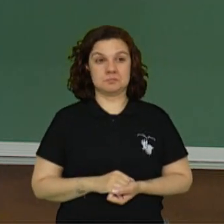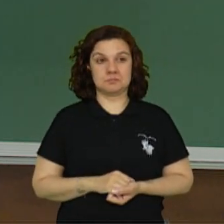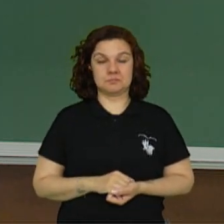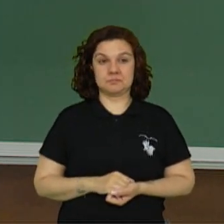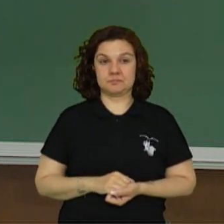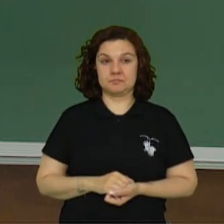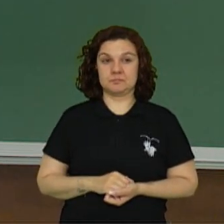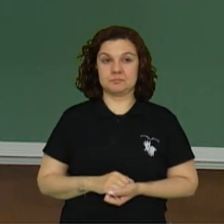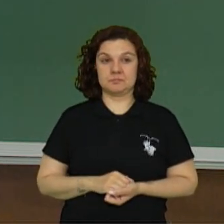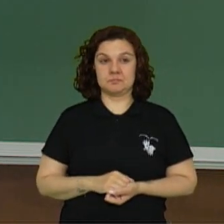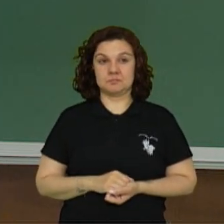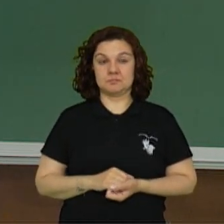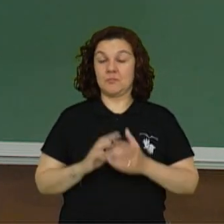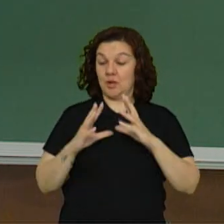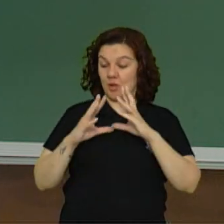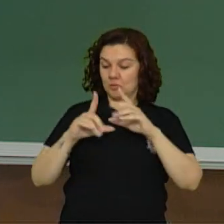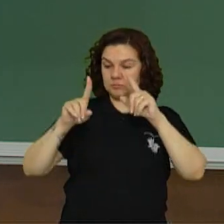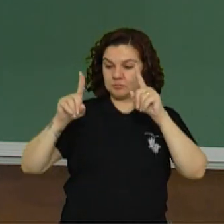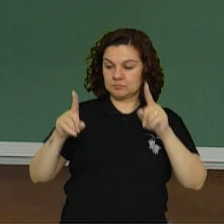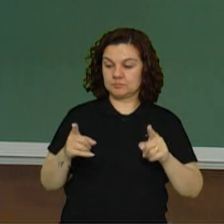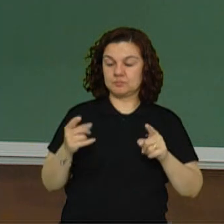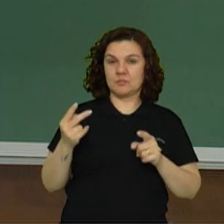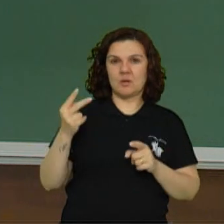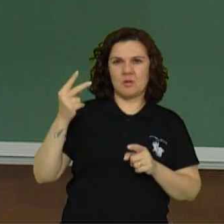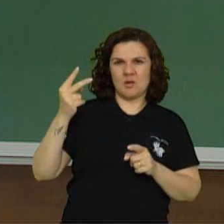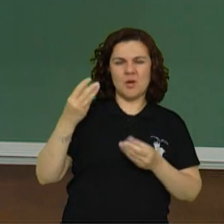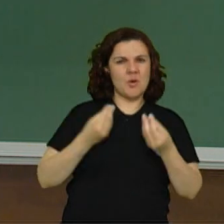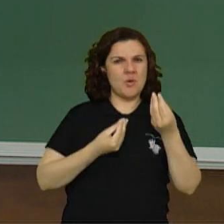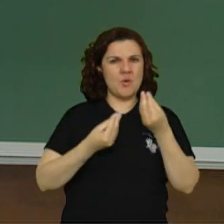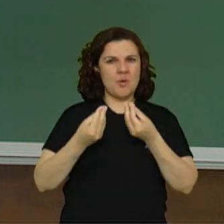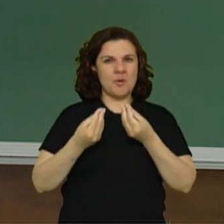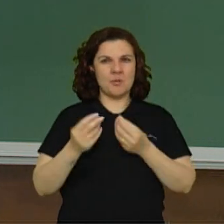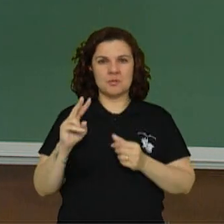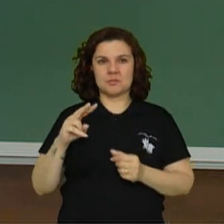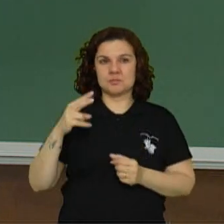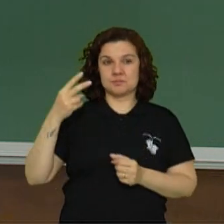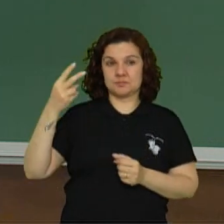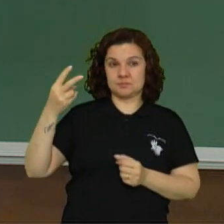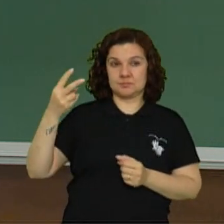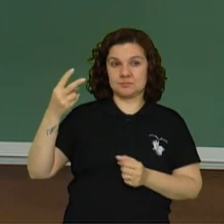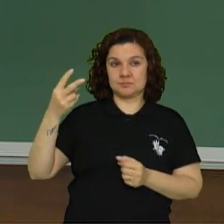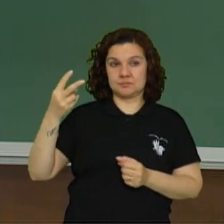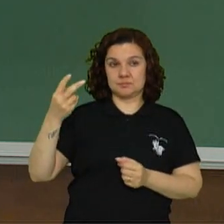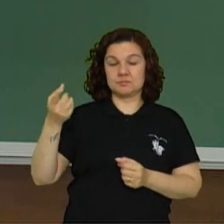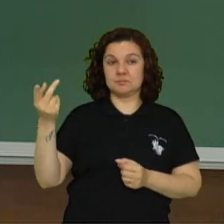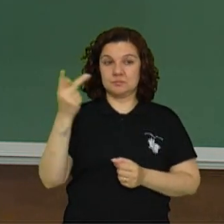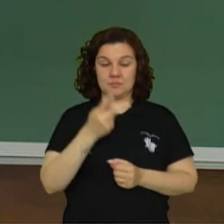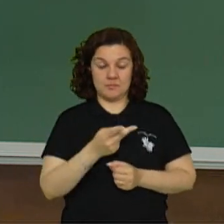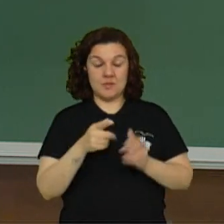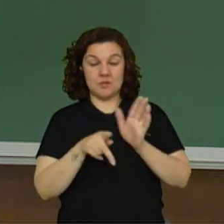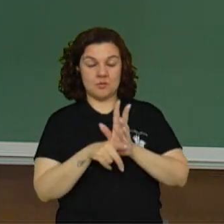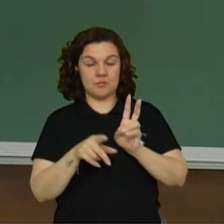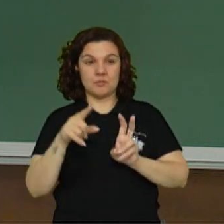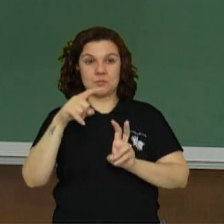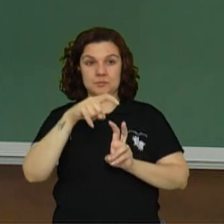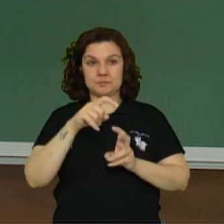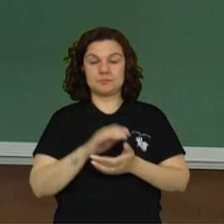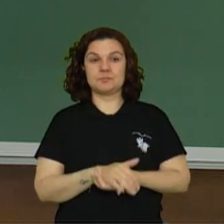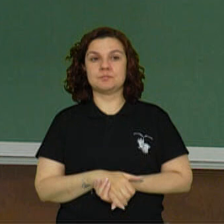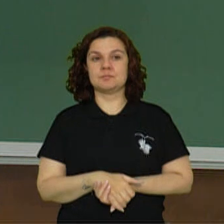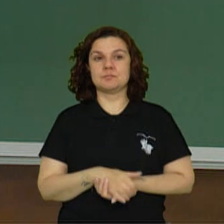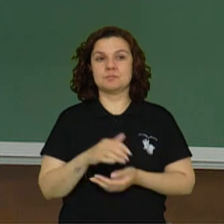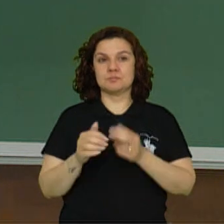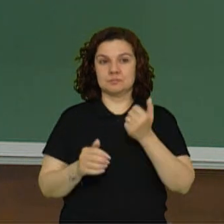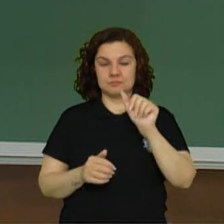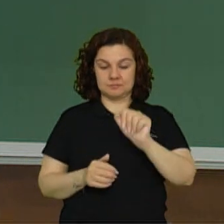raio. Todo mundo está ao quadrado. Como é que vai ficar o quadrado dessa galera toda aqui? Repito o π. Quadrado